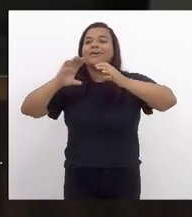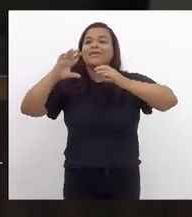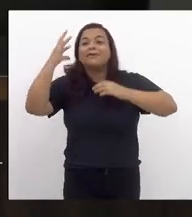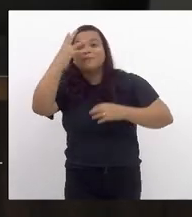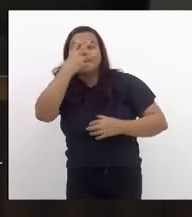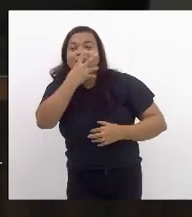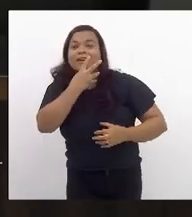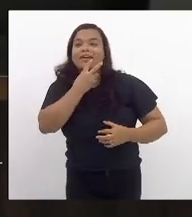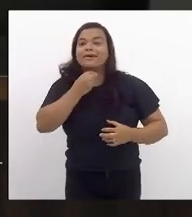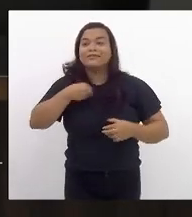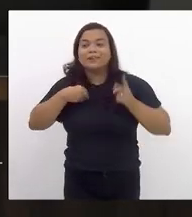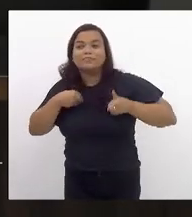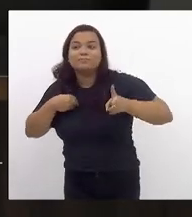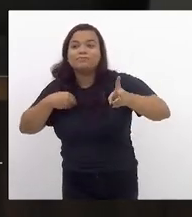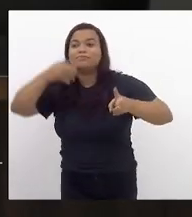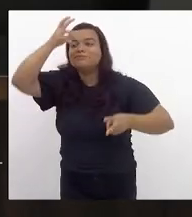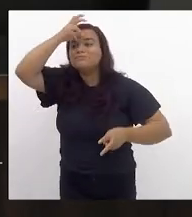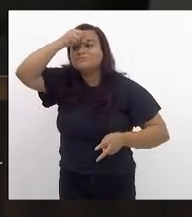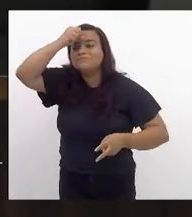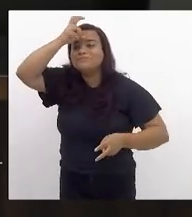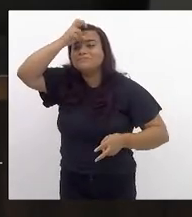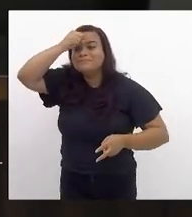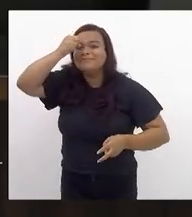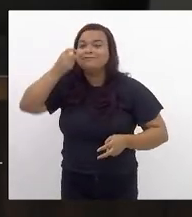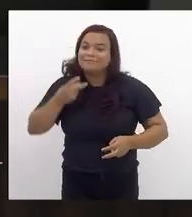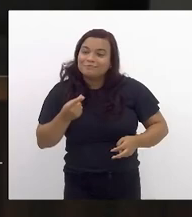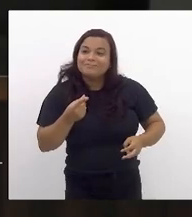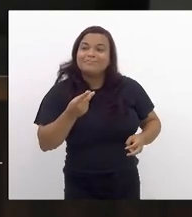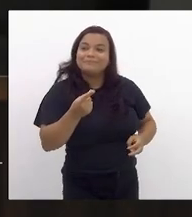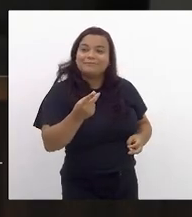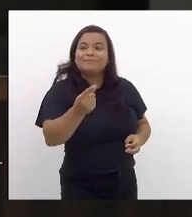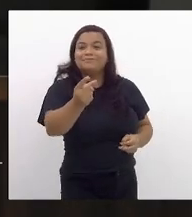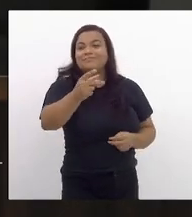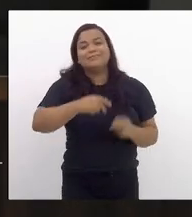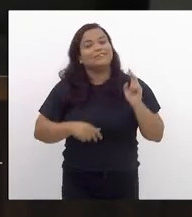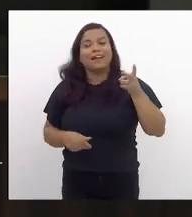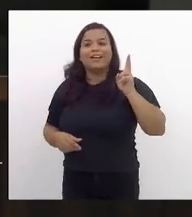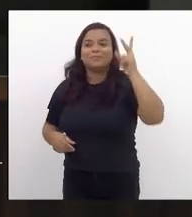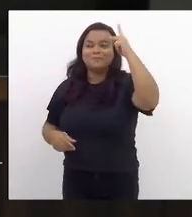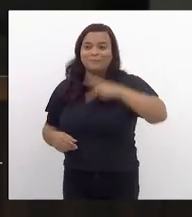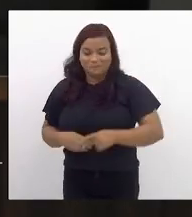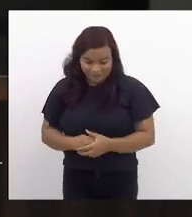a beleza de ser um eterno... Aprendiz. Sempre aprendiz, presidente.